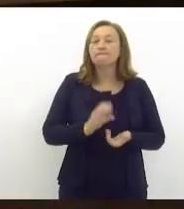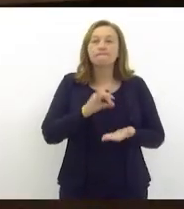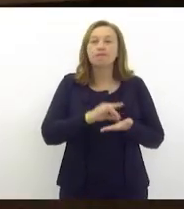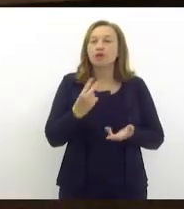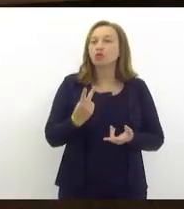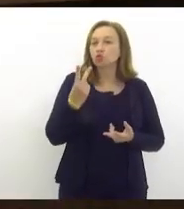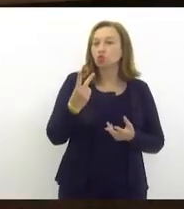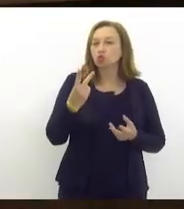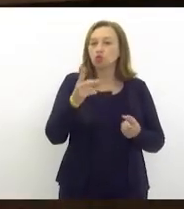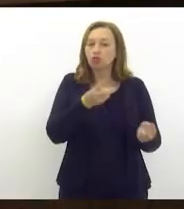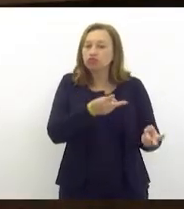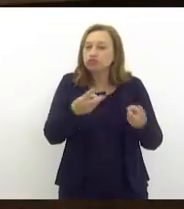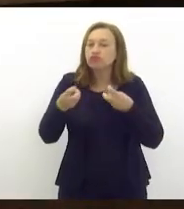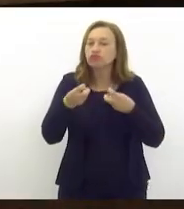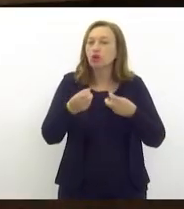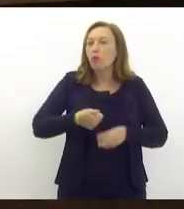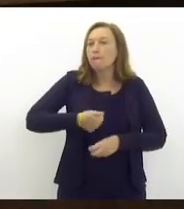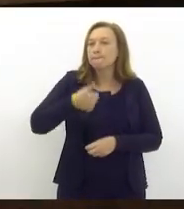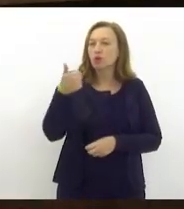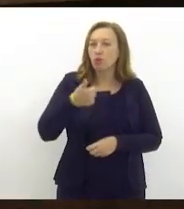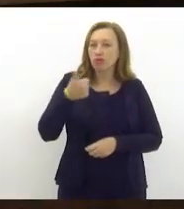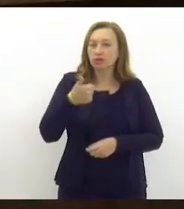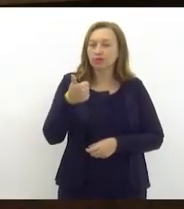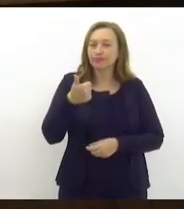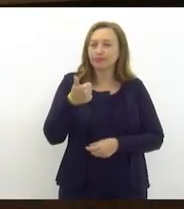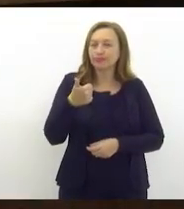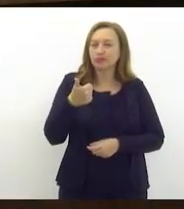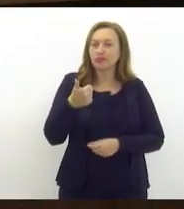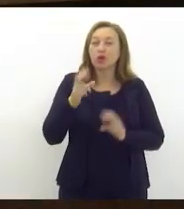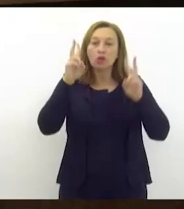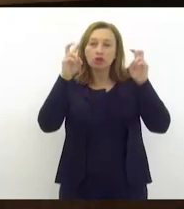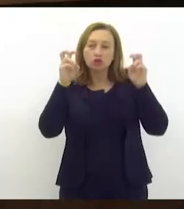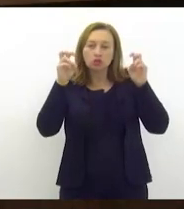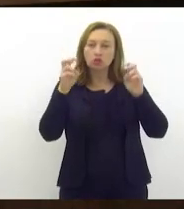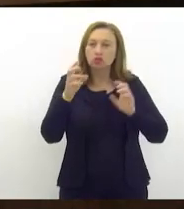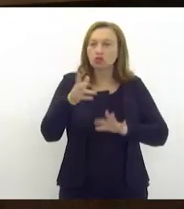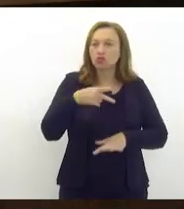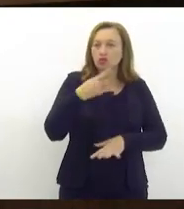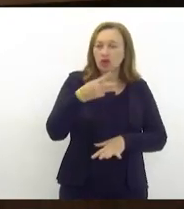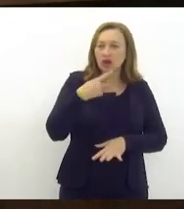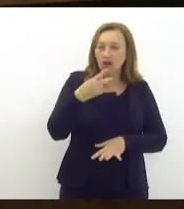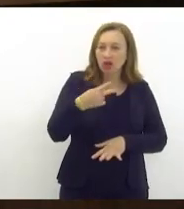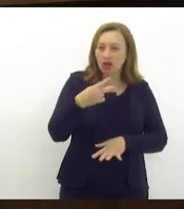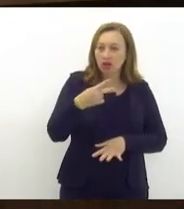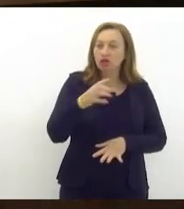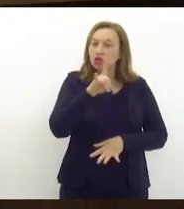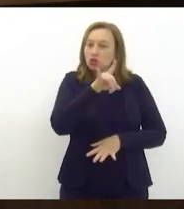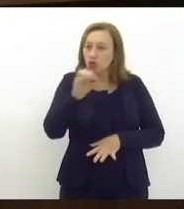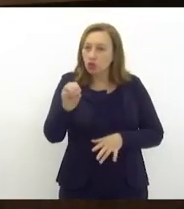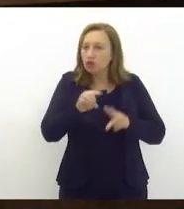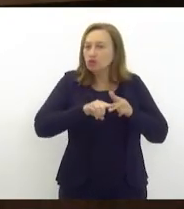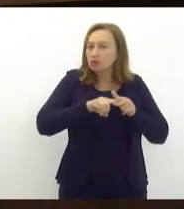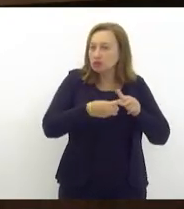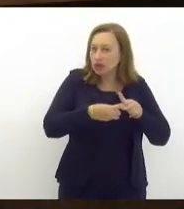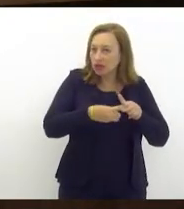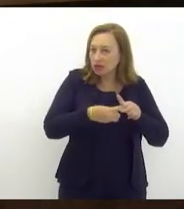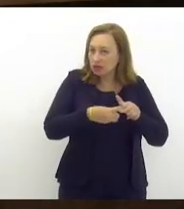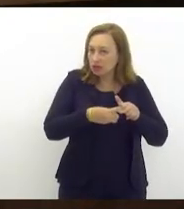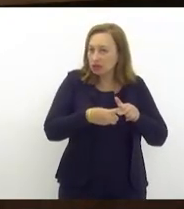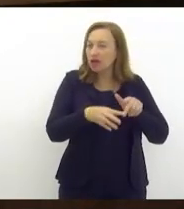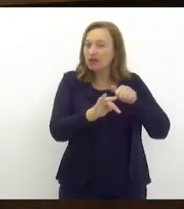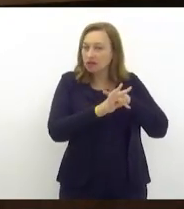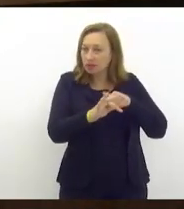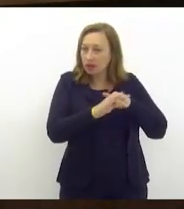duas observações. Uma é a questão de mencionar os dispositivos no código que estão sendo alterados, uma questão de